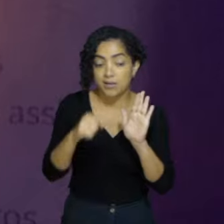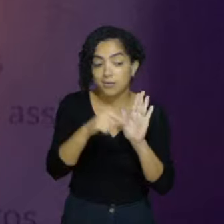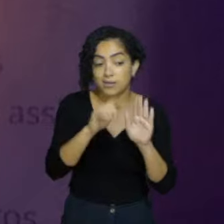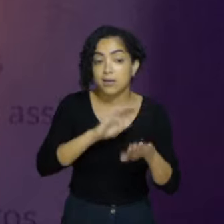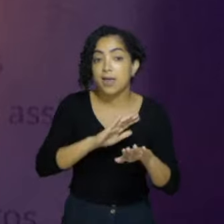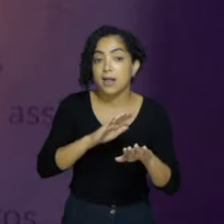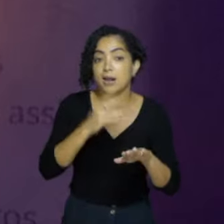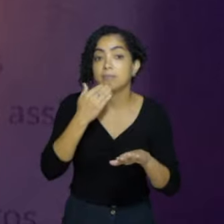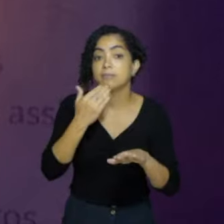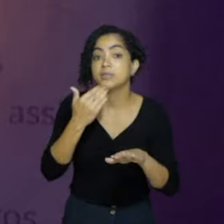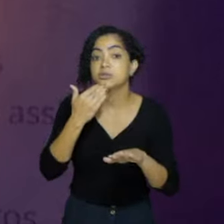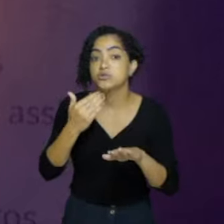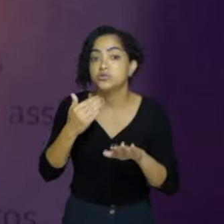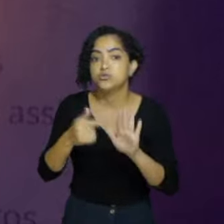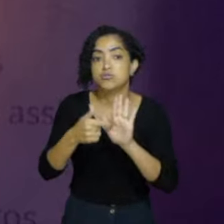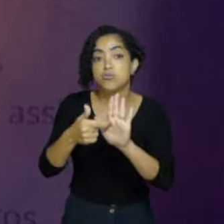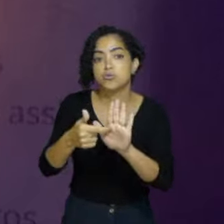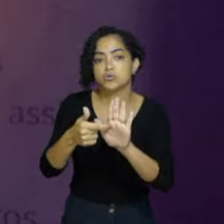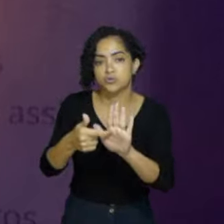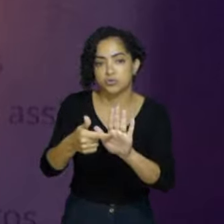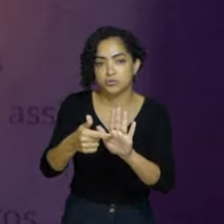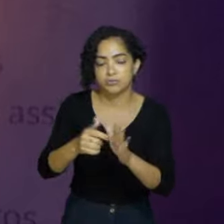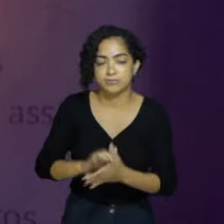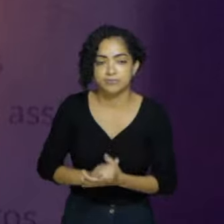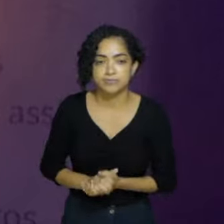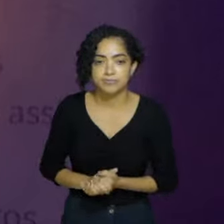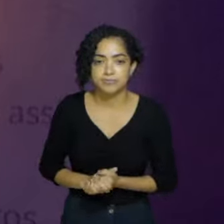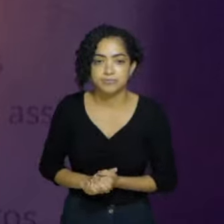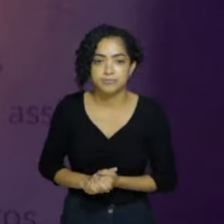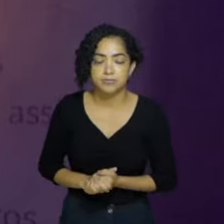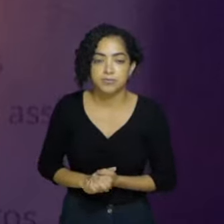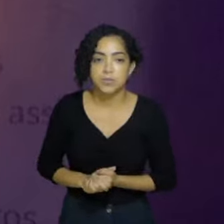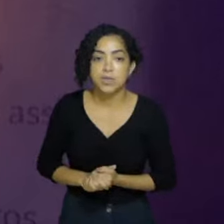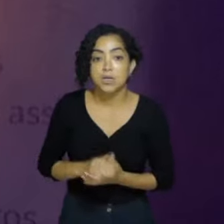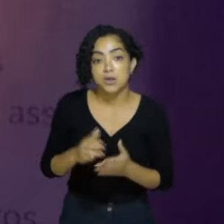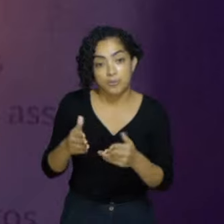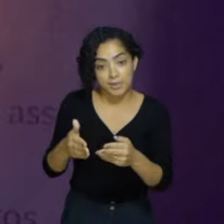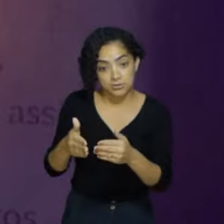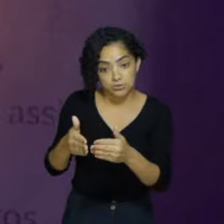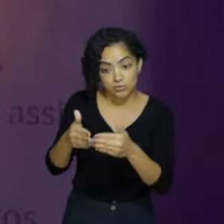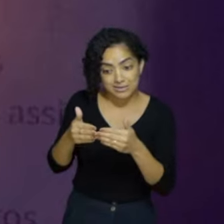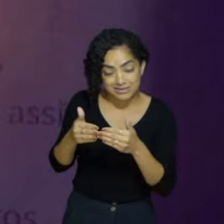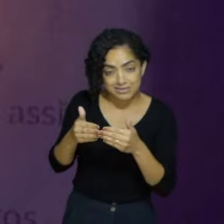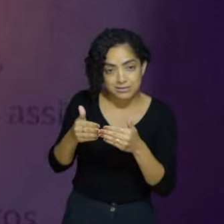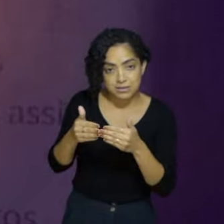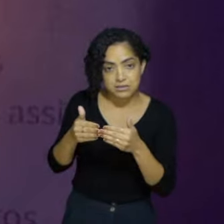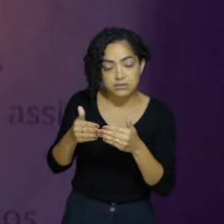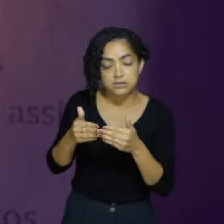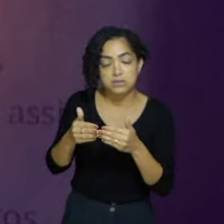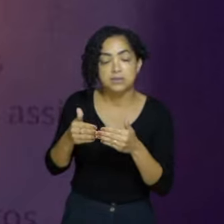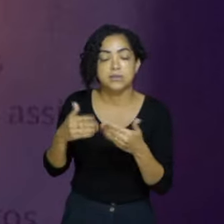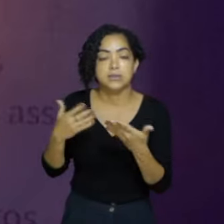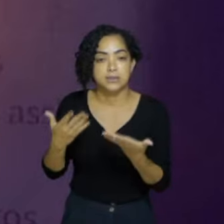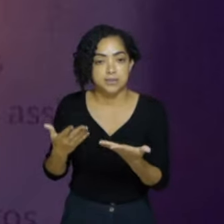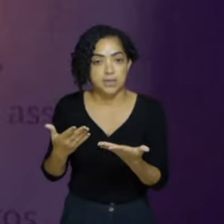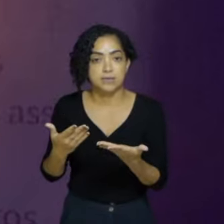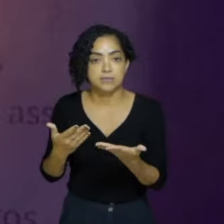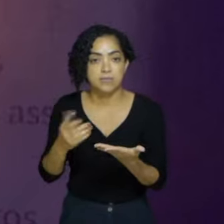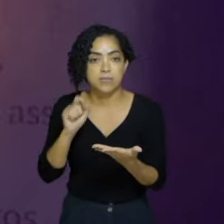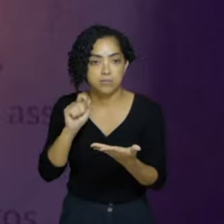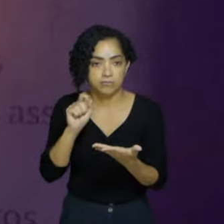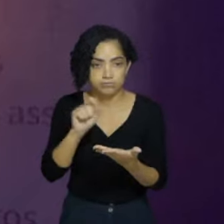para os alunos de 15 anos. Eu peço licença, tomara que eu não sofra um processo por quebra de decoro, né? Mas o poema diz o